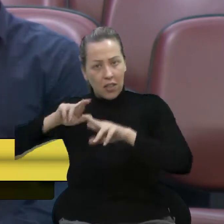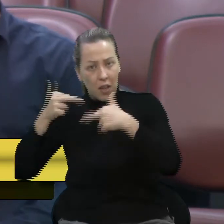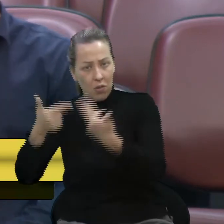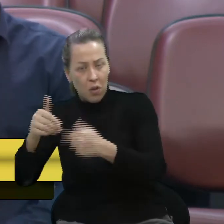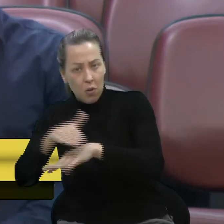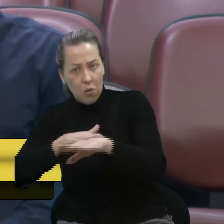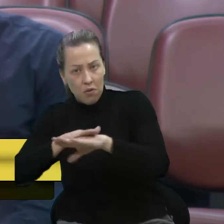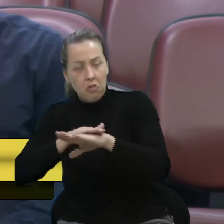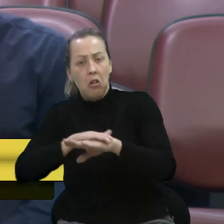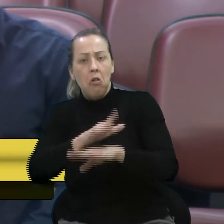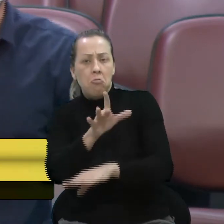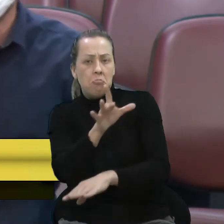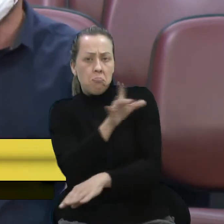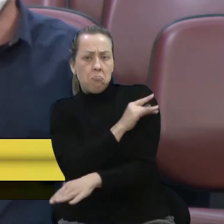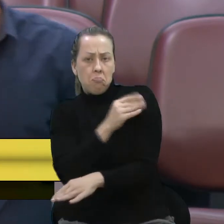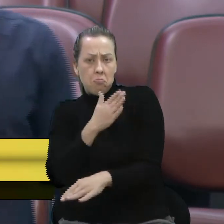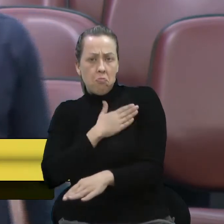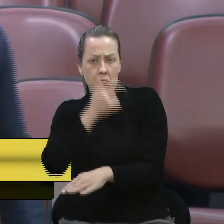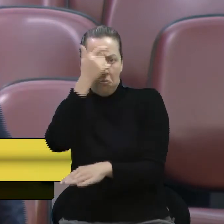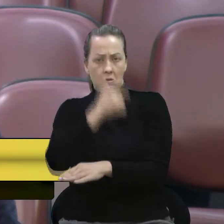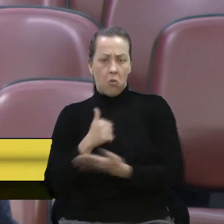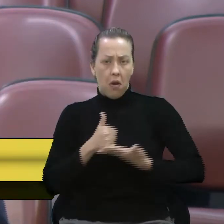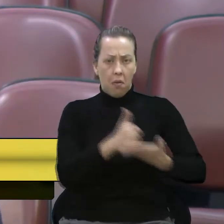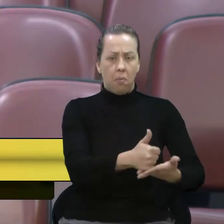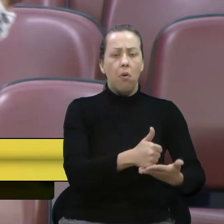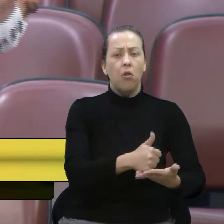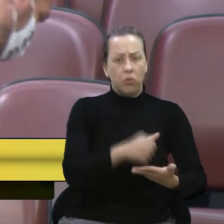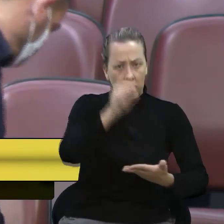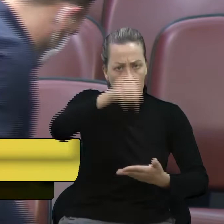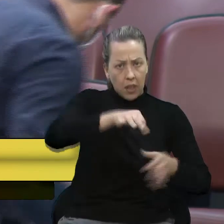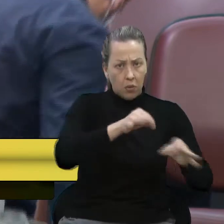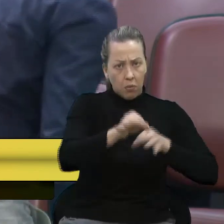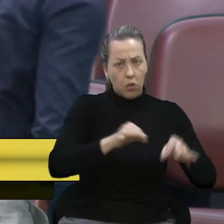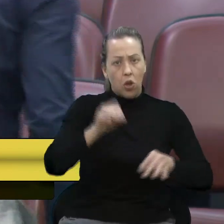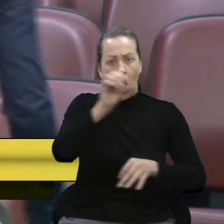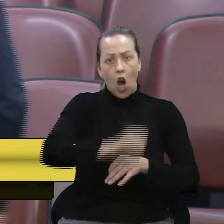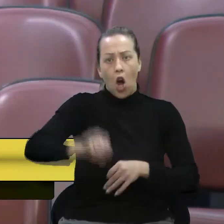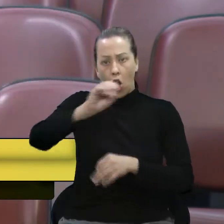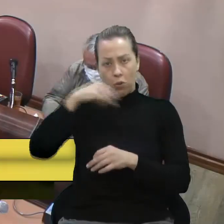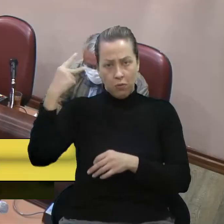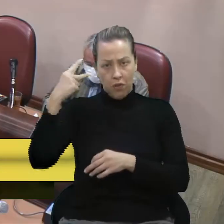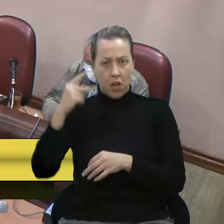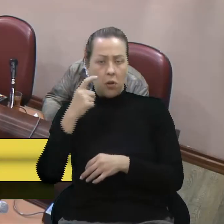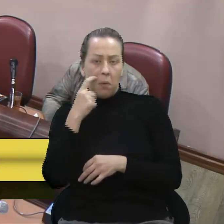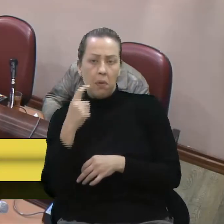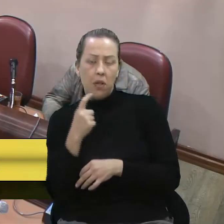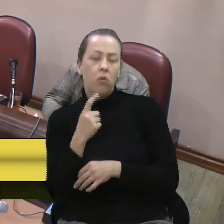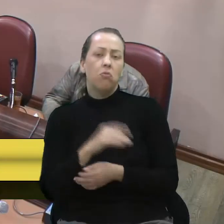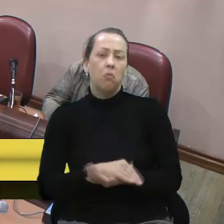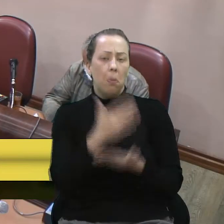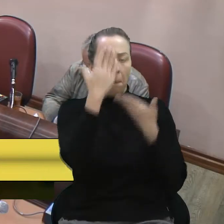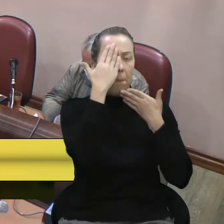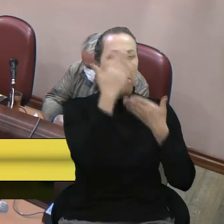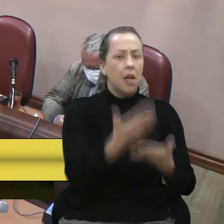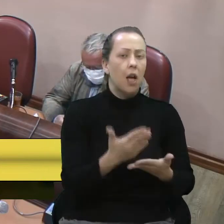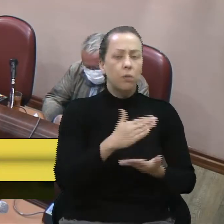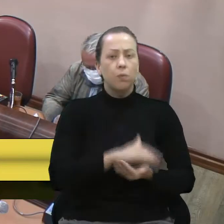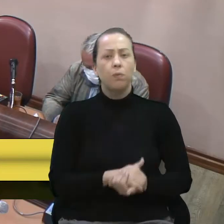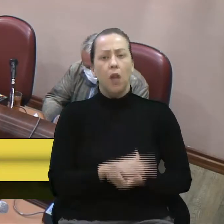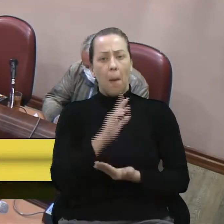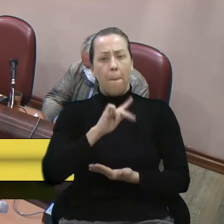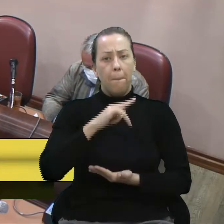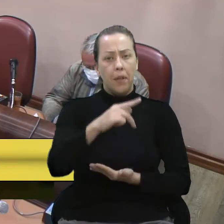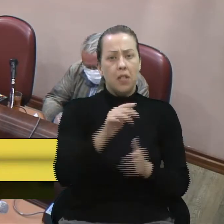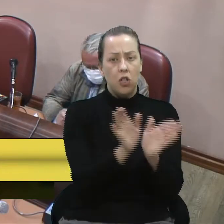e conto comigo no apoio a esse projeto. Ótimo, vereador Lucas, vereador Petrini, desculpa. Ótimo, vereador Petrini, o senhor que é o presidente